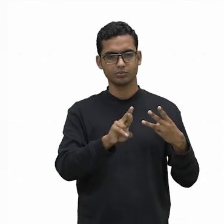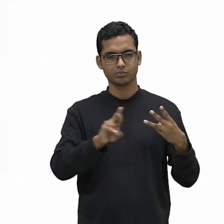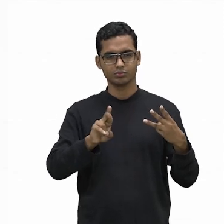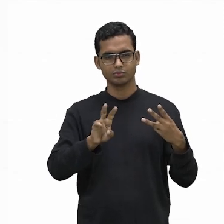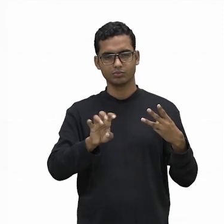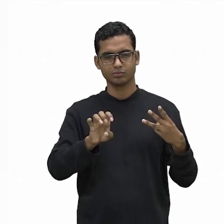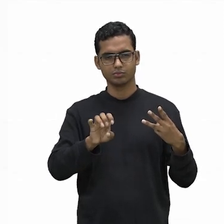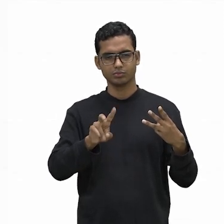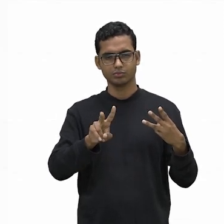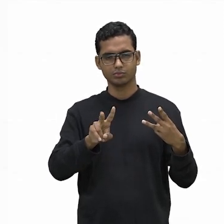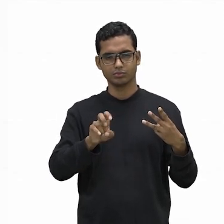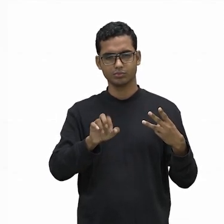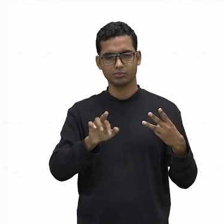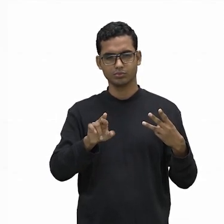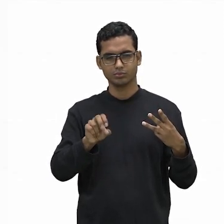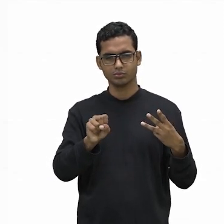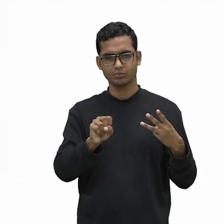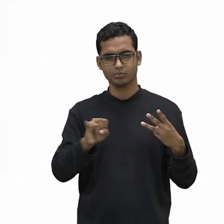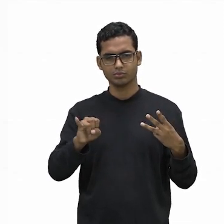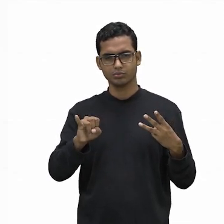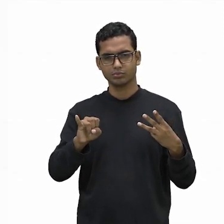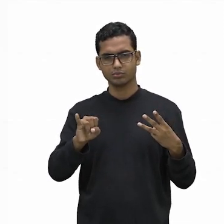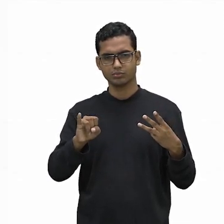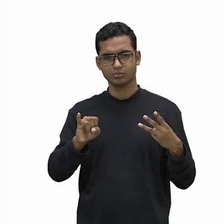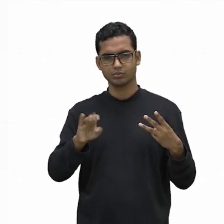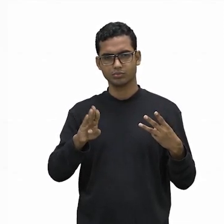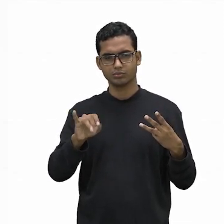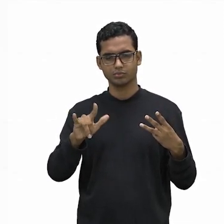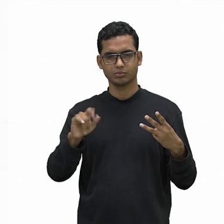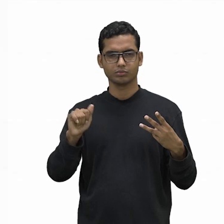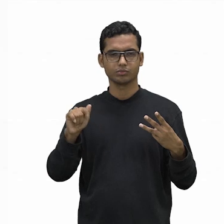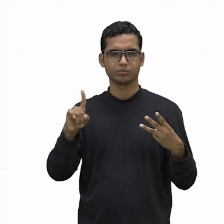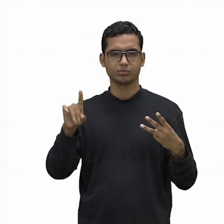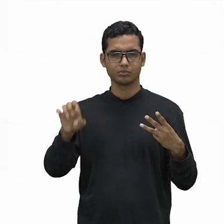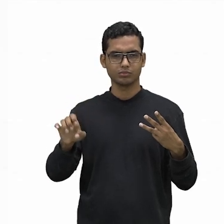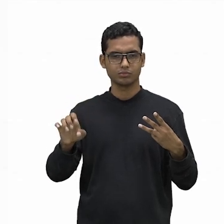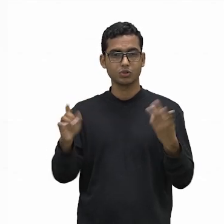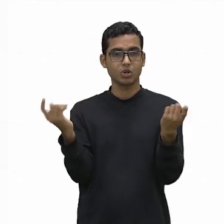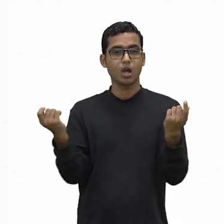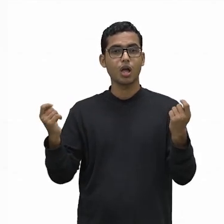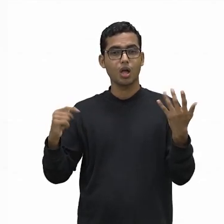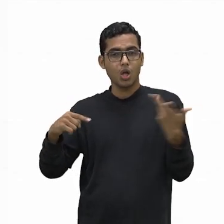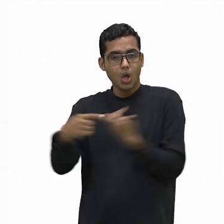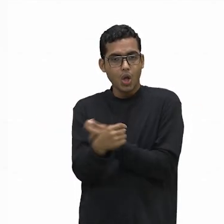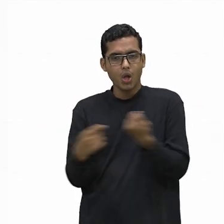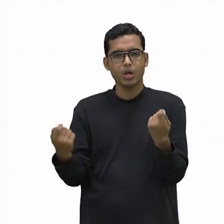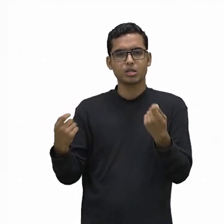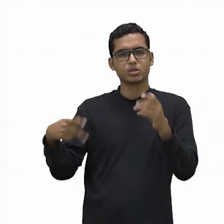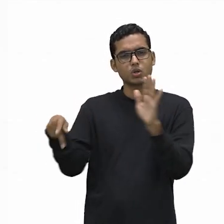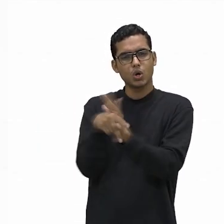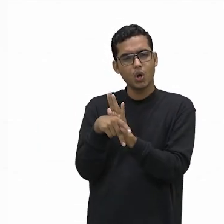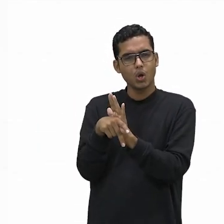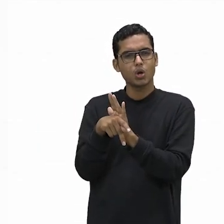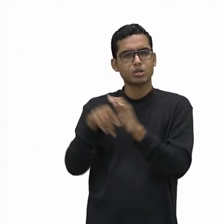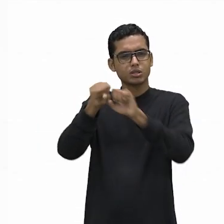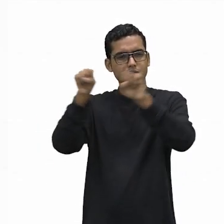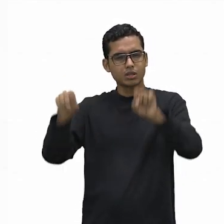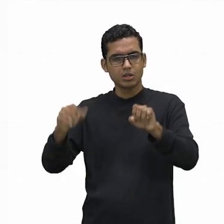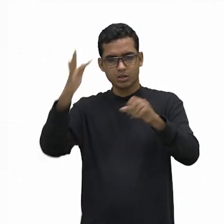A reversibilidade é uma propriedade de sistemas físicos cujas leis são invariantes ante a mudança do sinal do